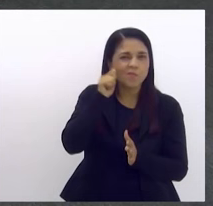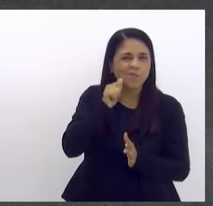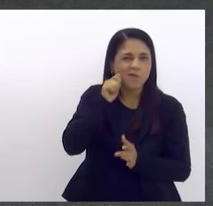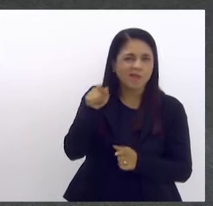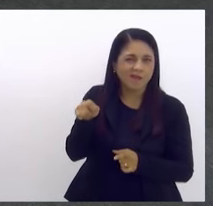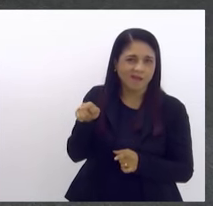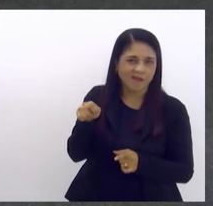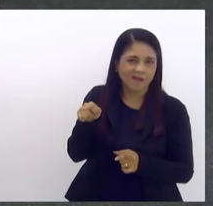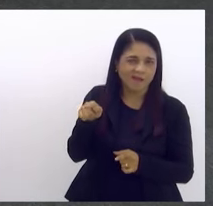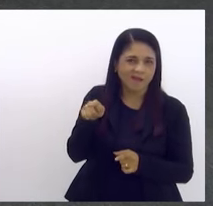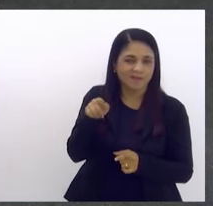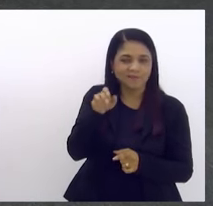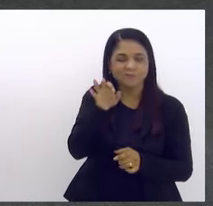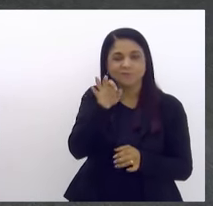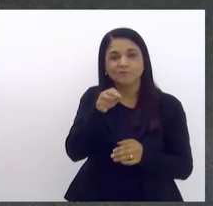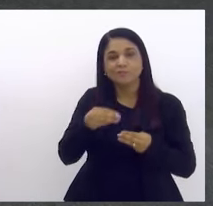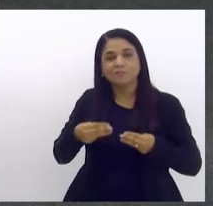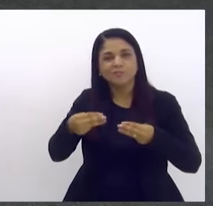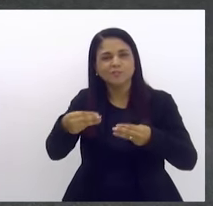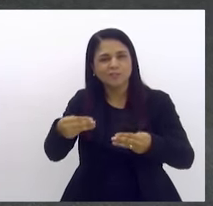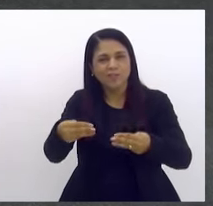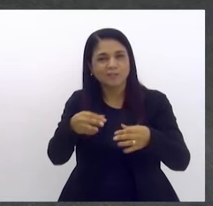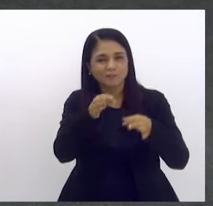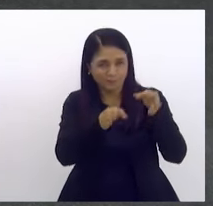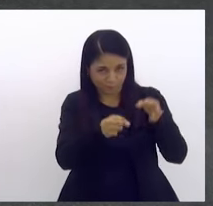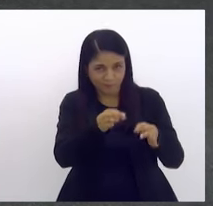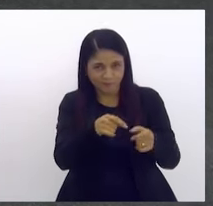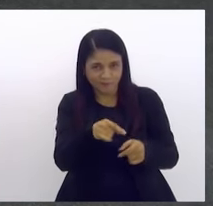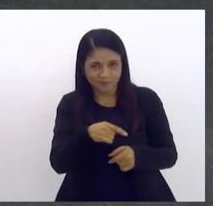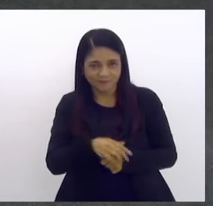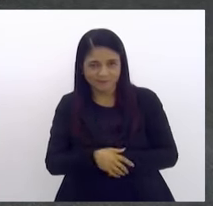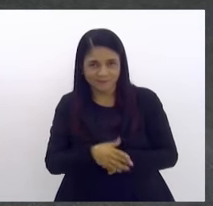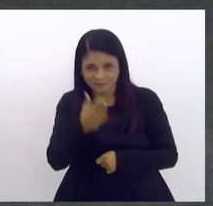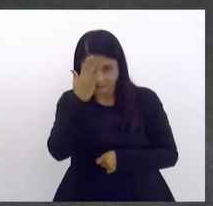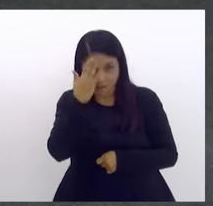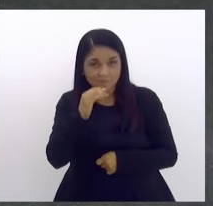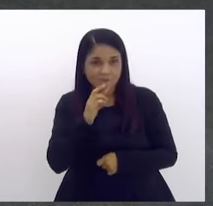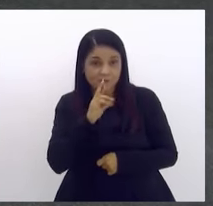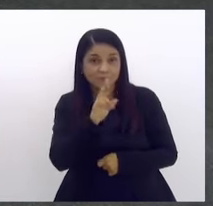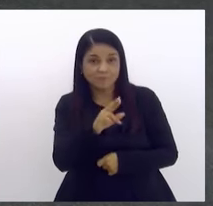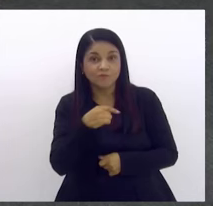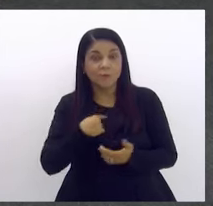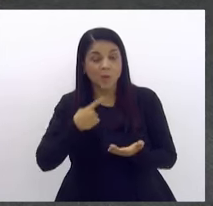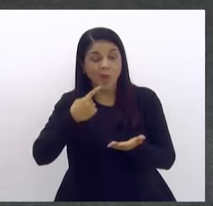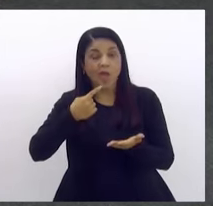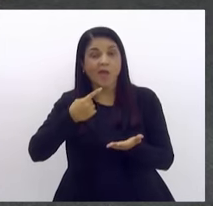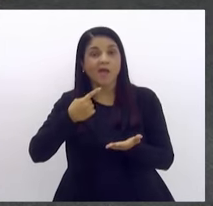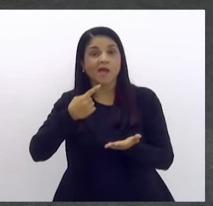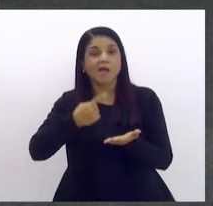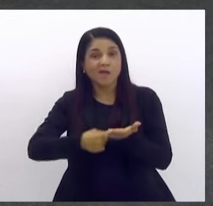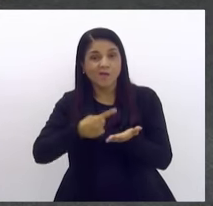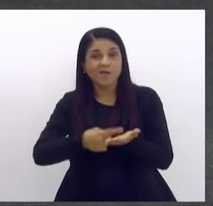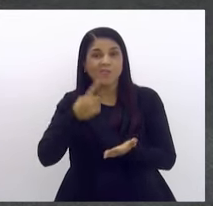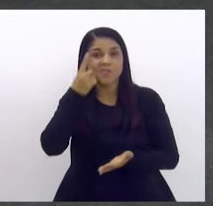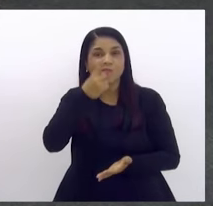senhora presidente? Eu digo a resposta. Foi uma deputada do PSOL,